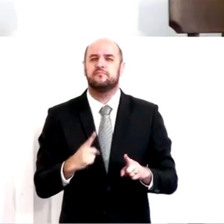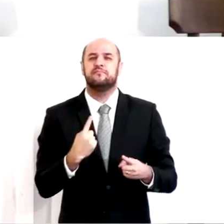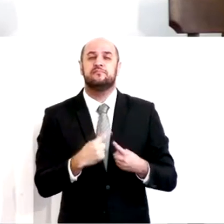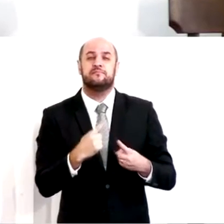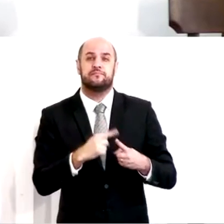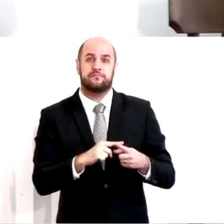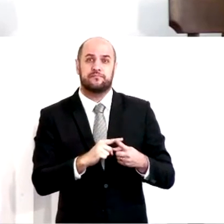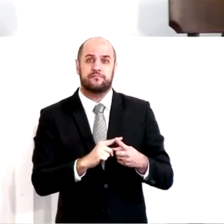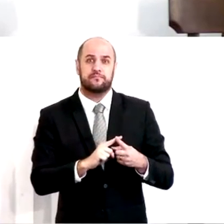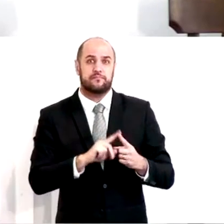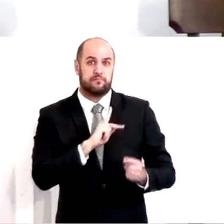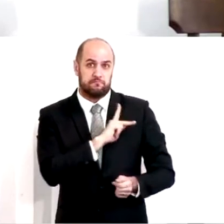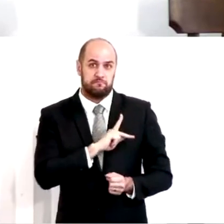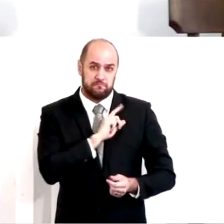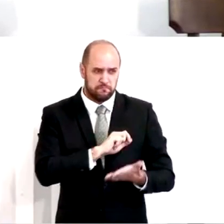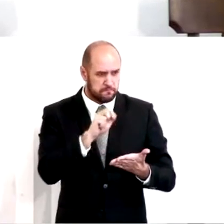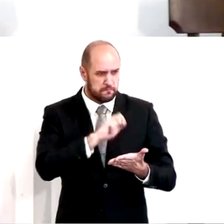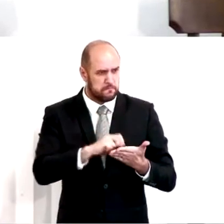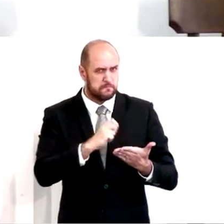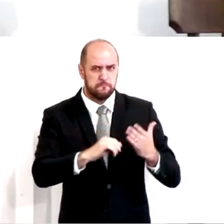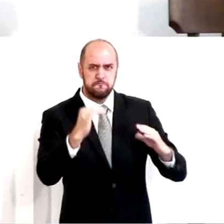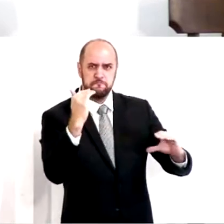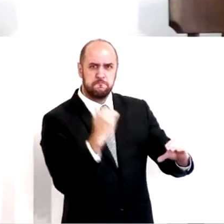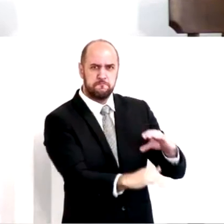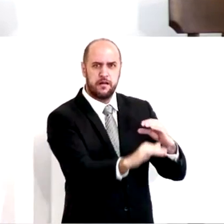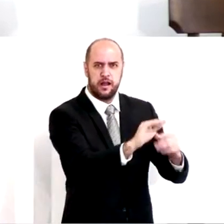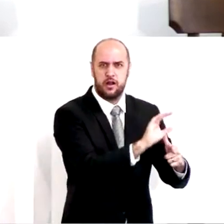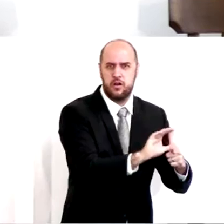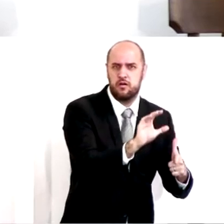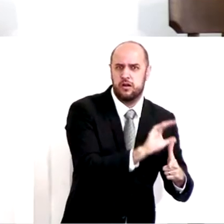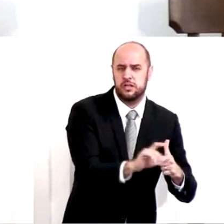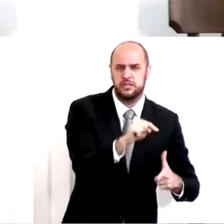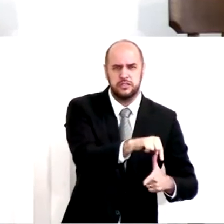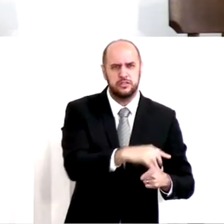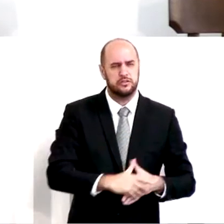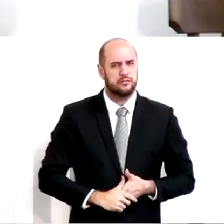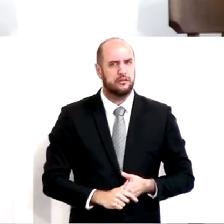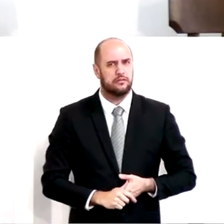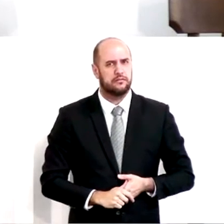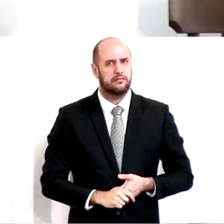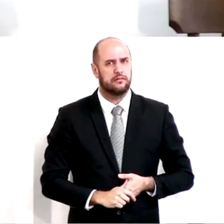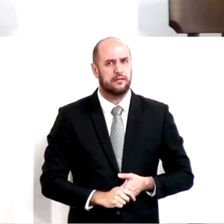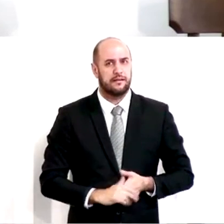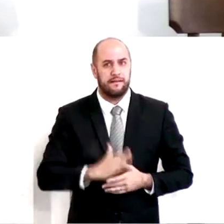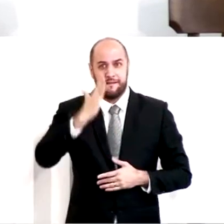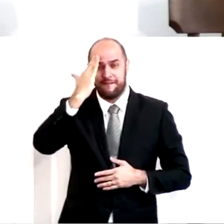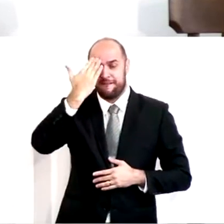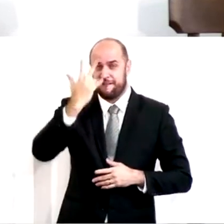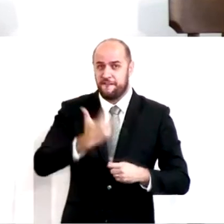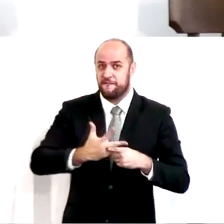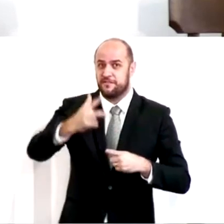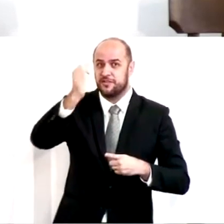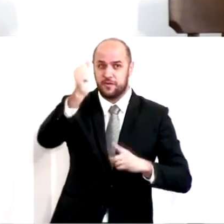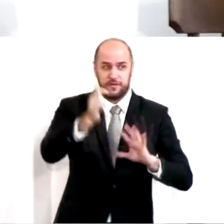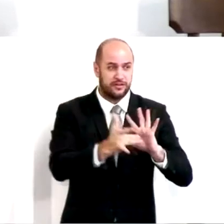que os coríntios entendessem isso dessa maneira? Que a vitória de Cristo era a vitória